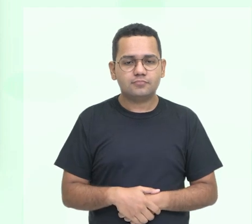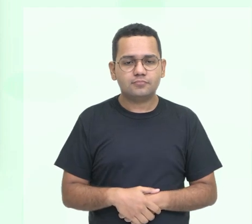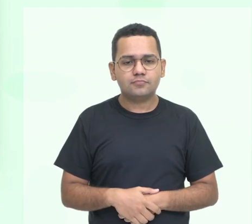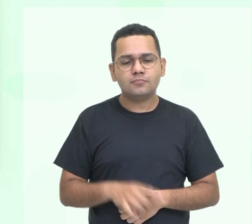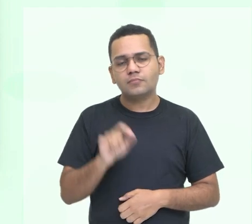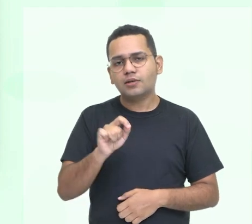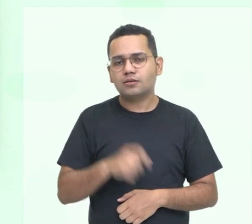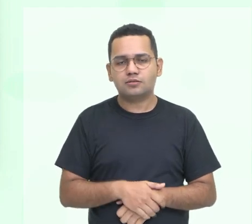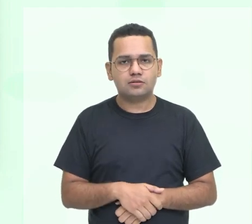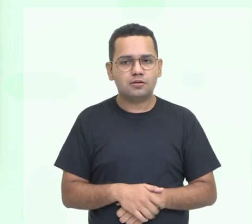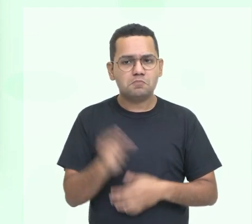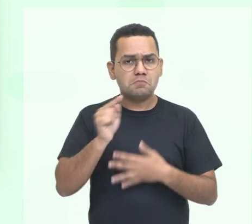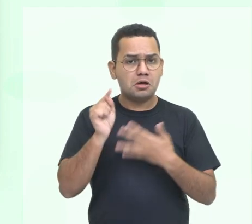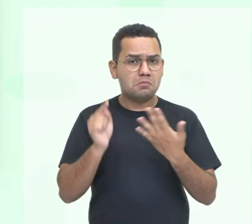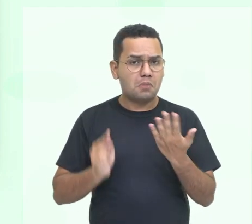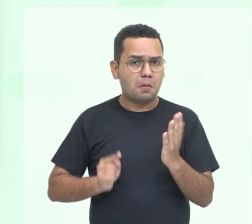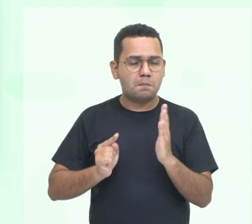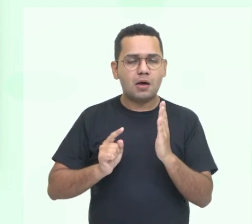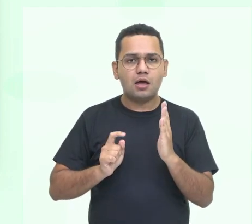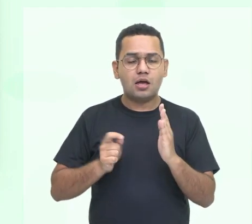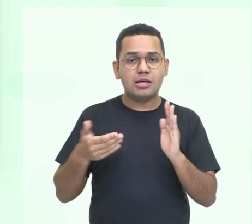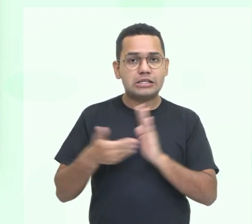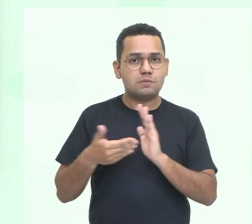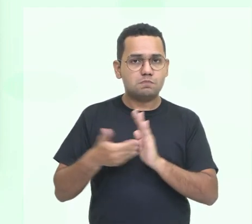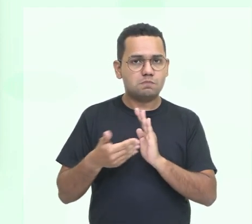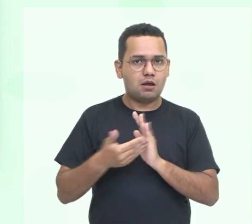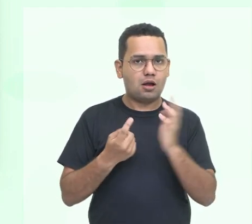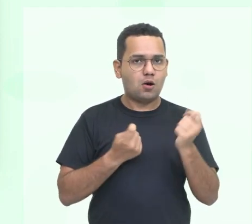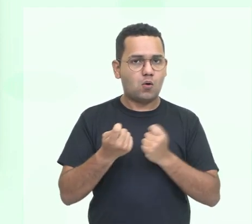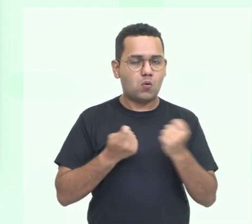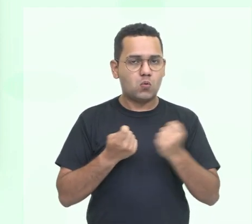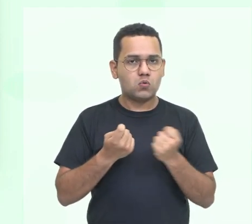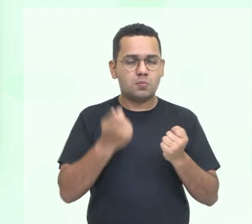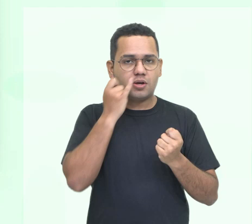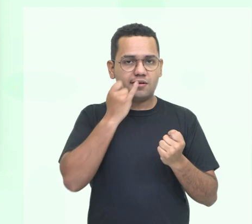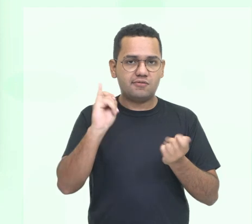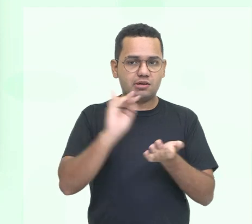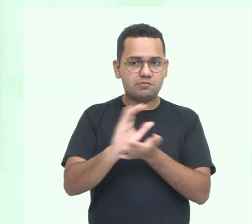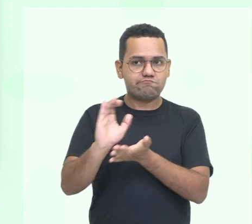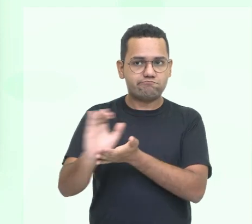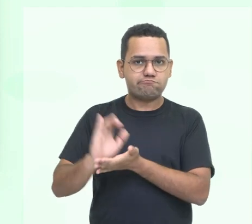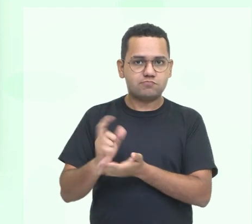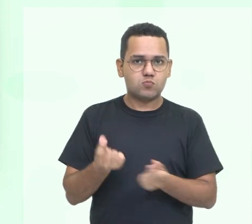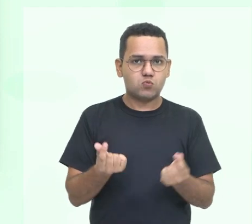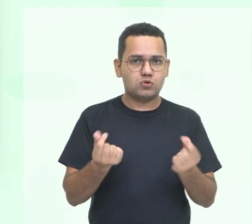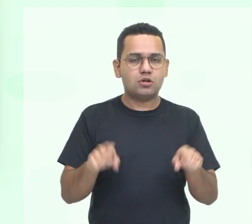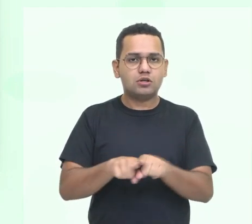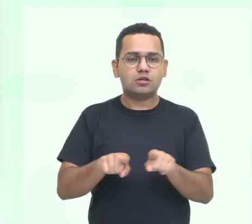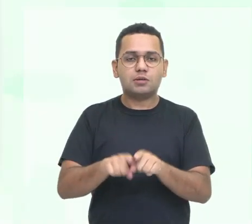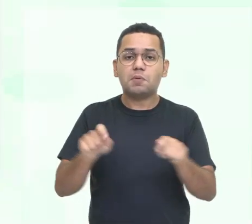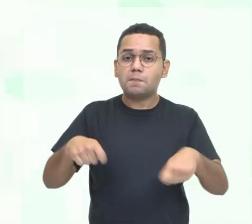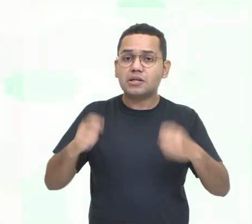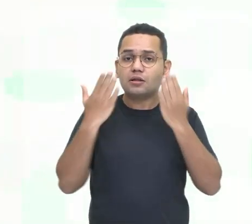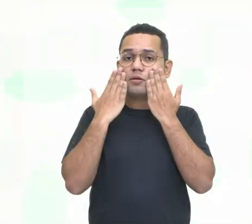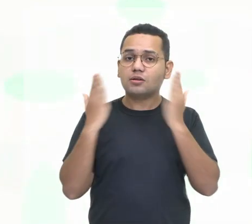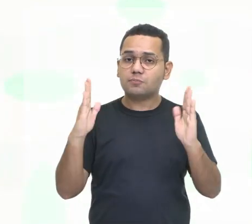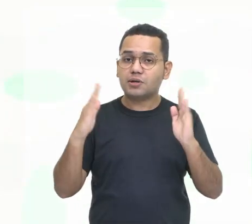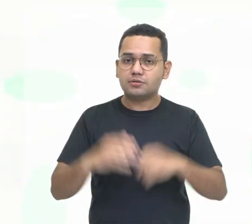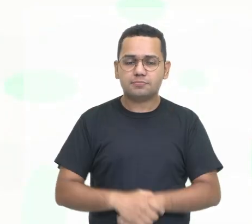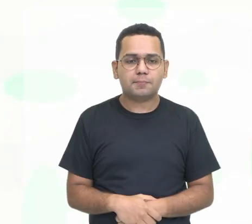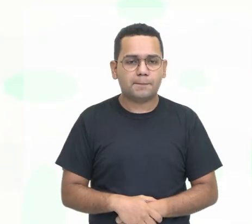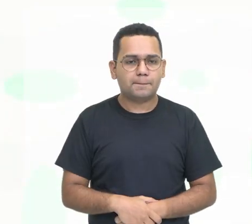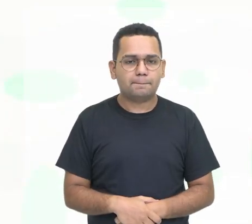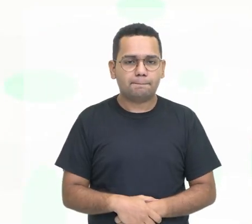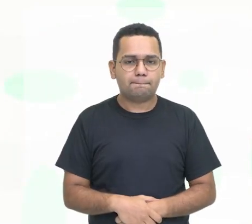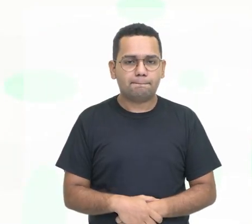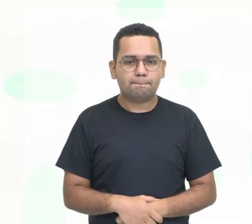limite aos gastos públicos e exigência de maior o quê? Transparência na gestão fiscal.